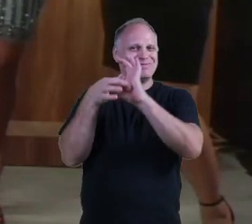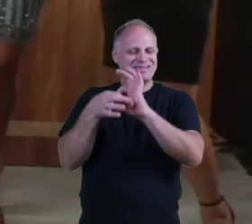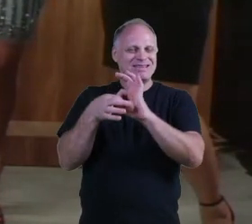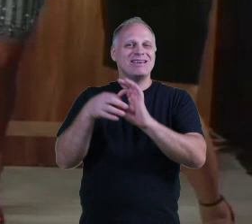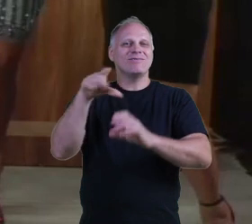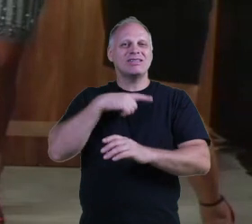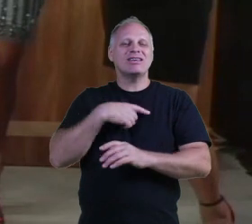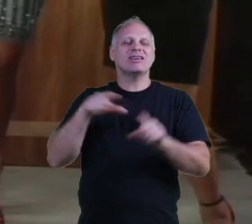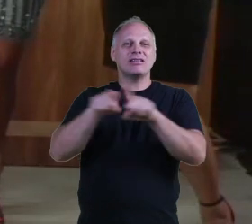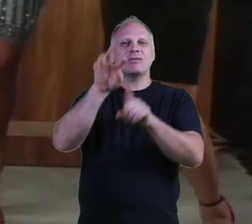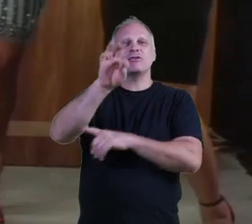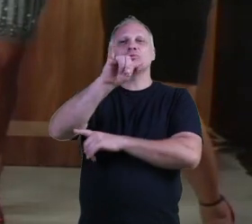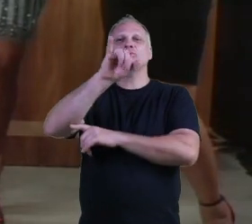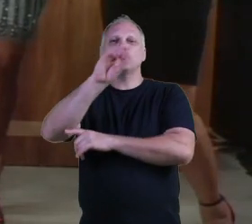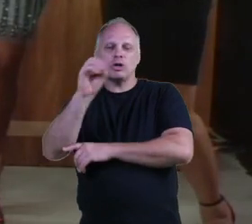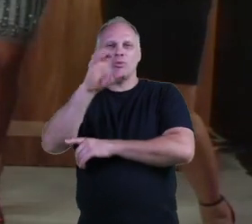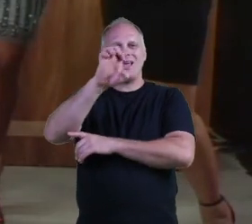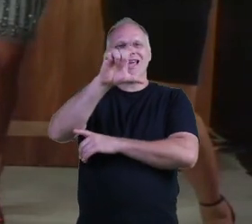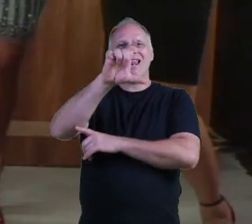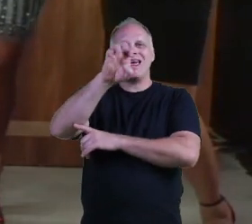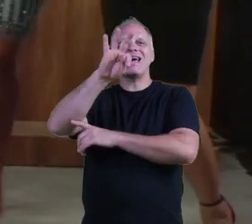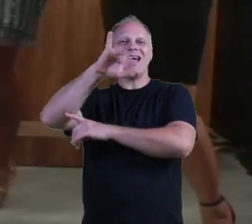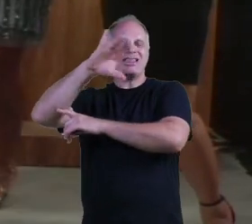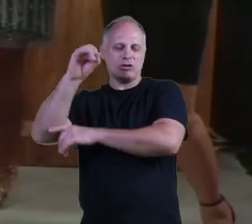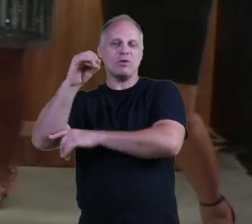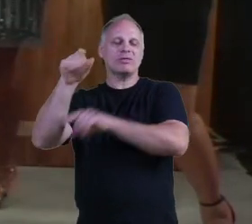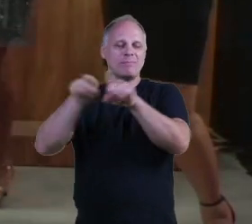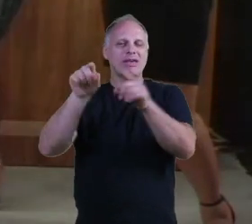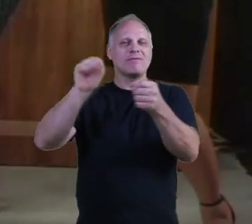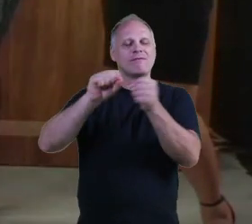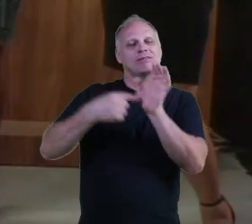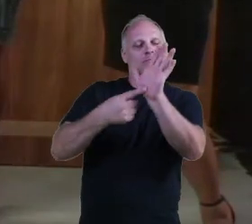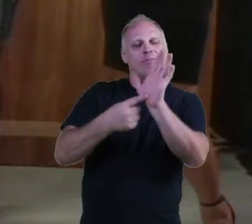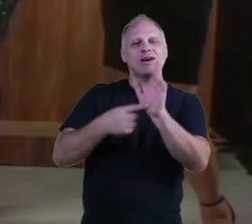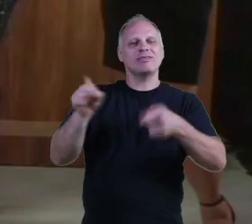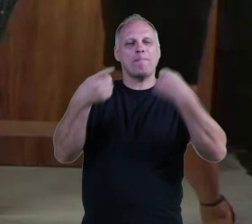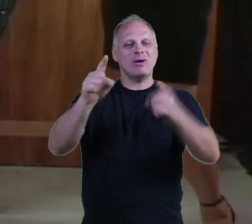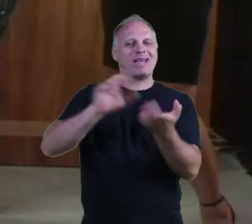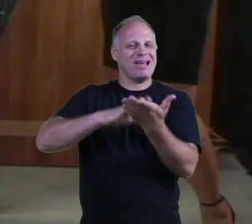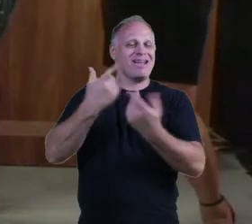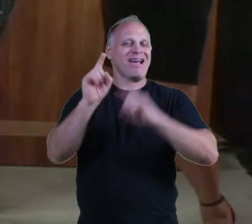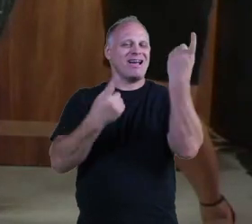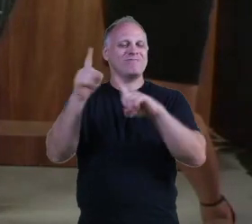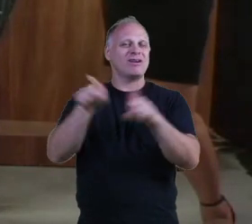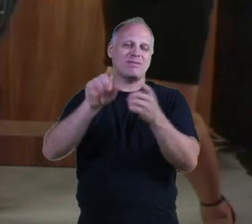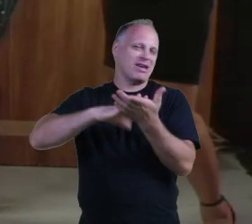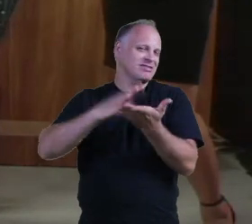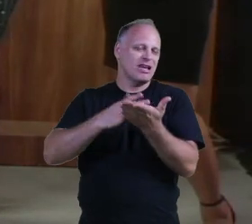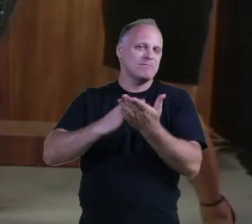da Protegidos. E o que eu vou fazer? Eu vou fazer uma fusão das duas baterias para fazer uma,